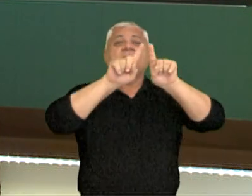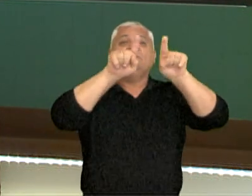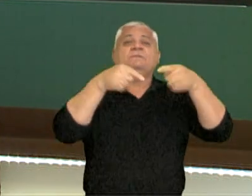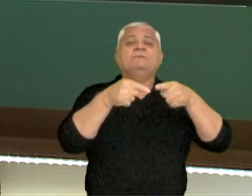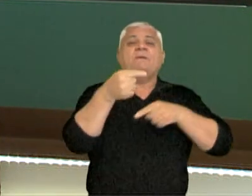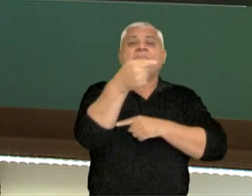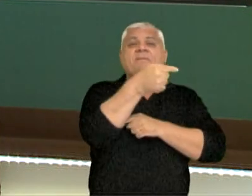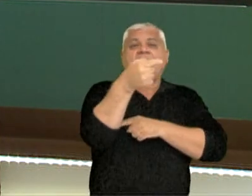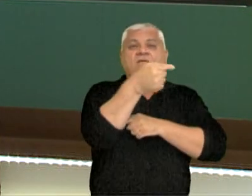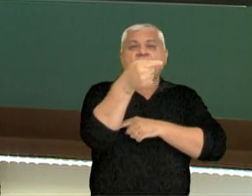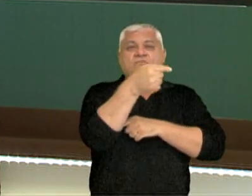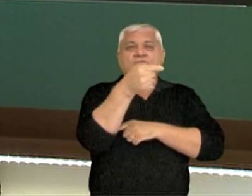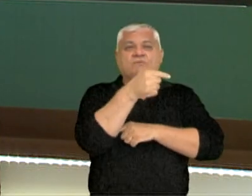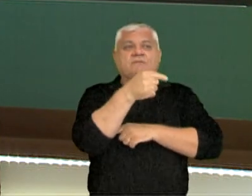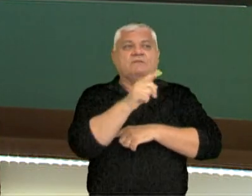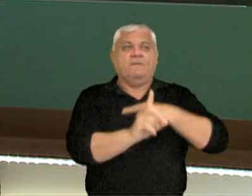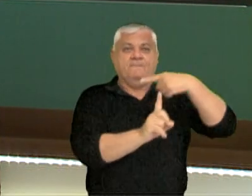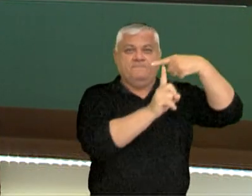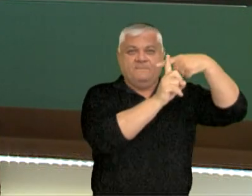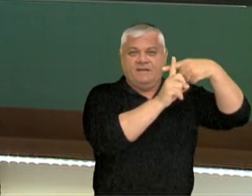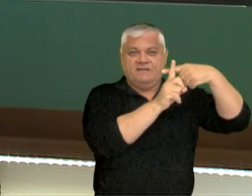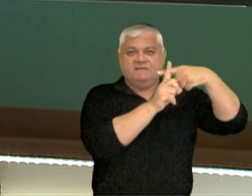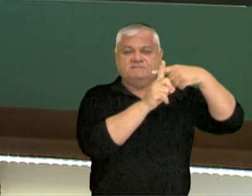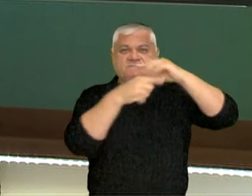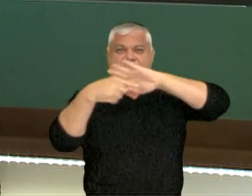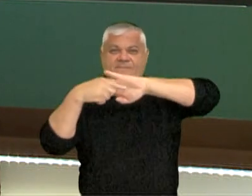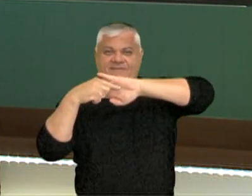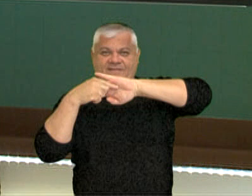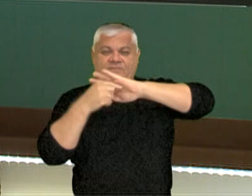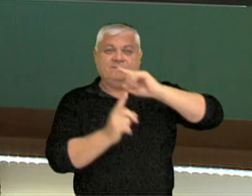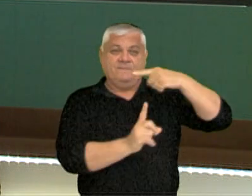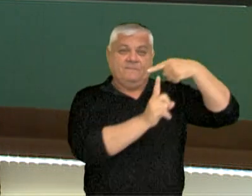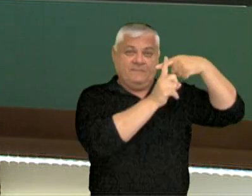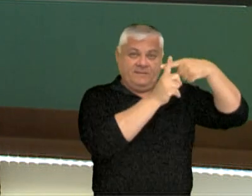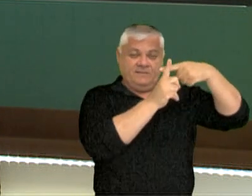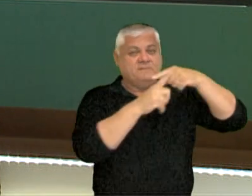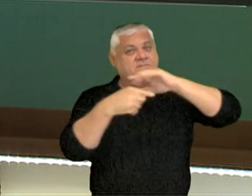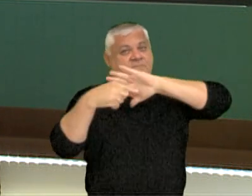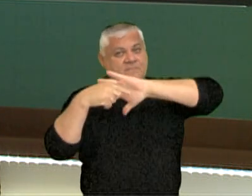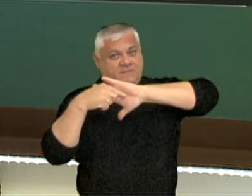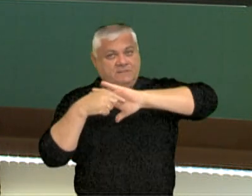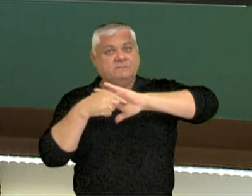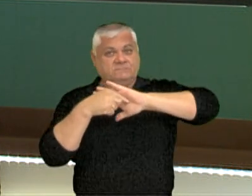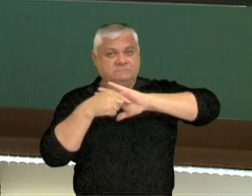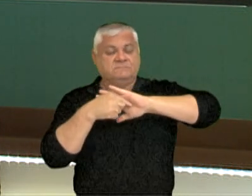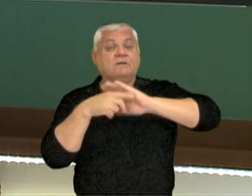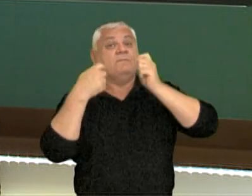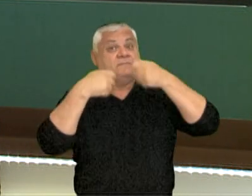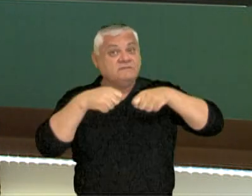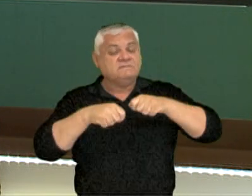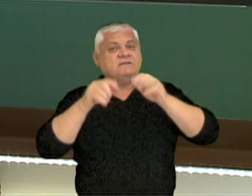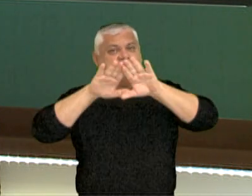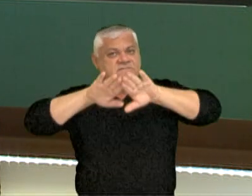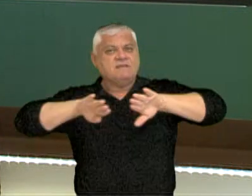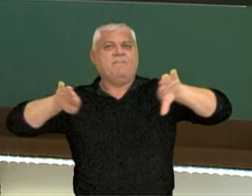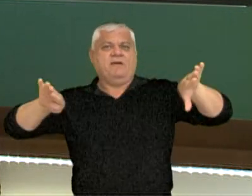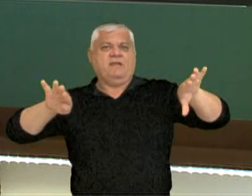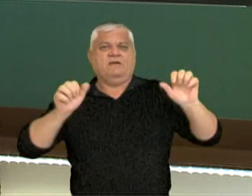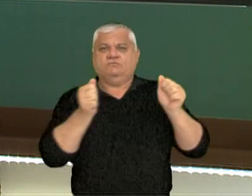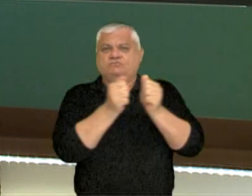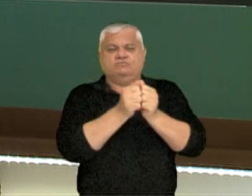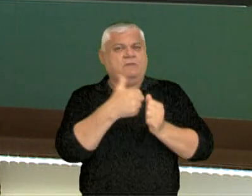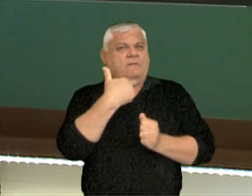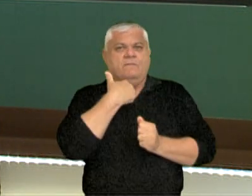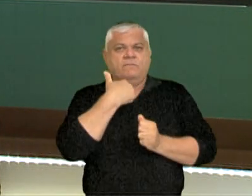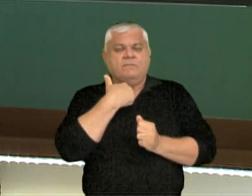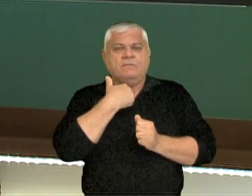jogo do sinal, porque aqui a gente está somando com o valor negativo, né? E eles não podem ficar juntos,